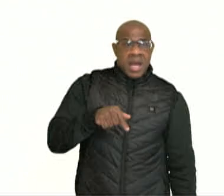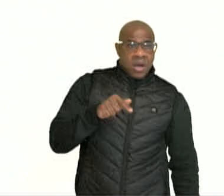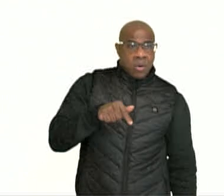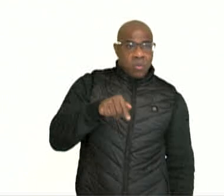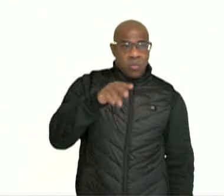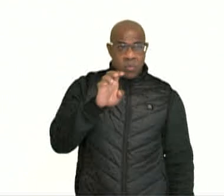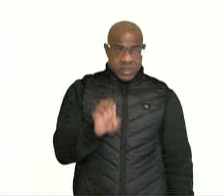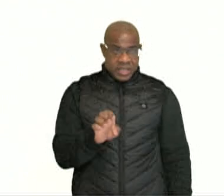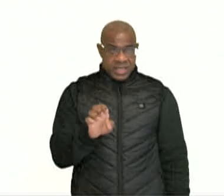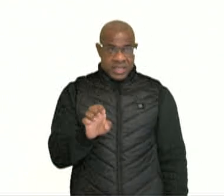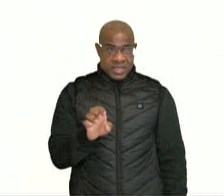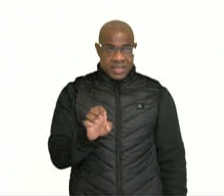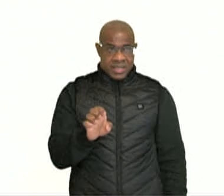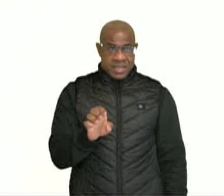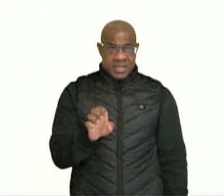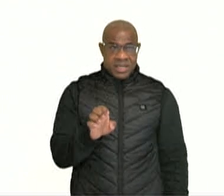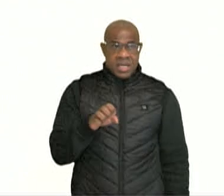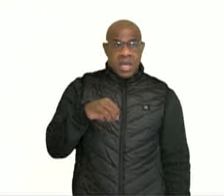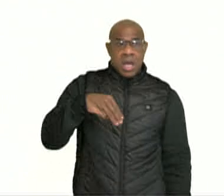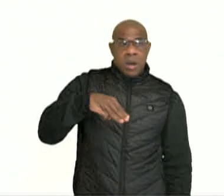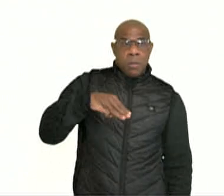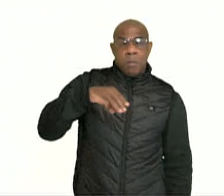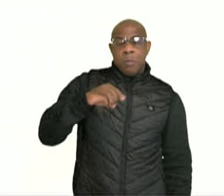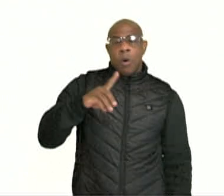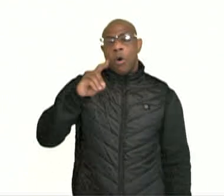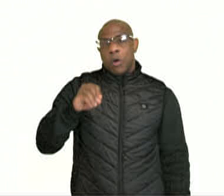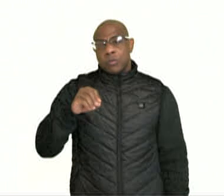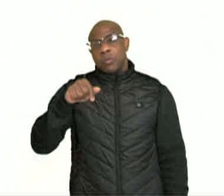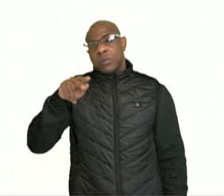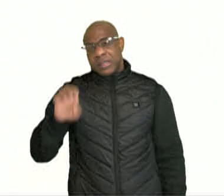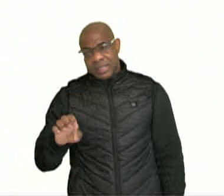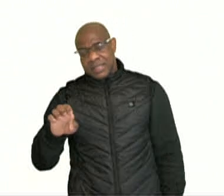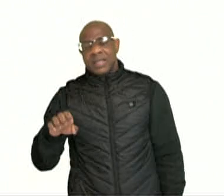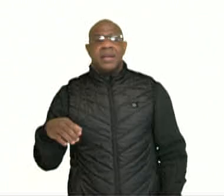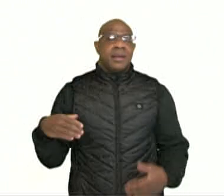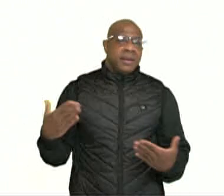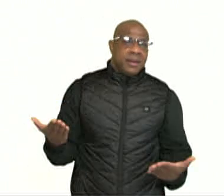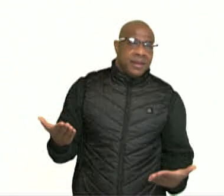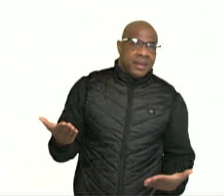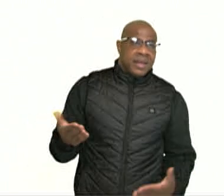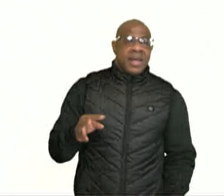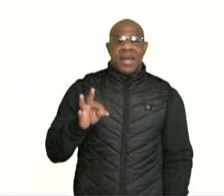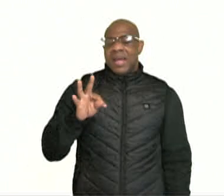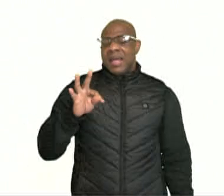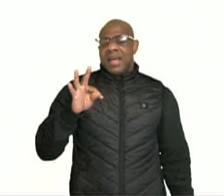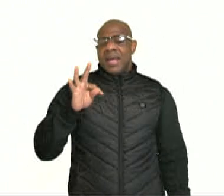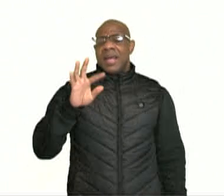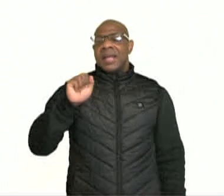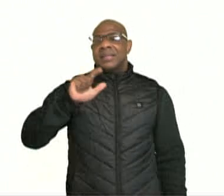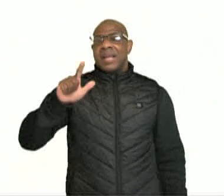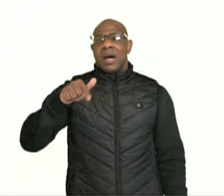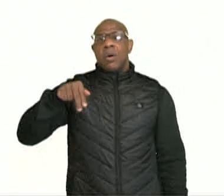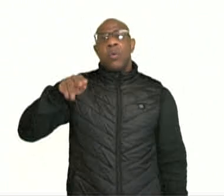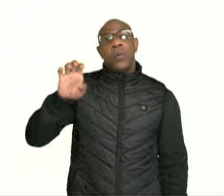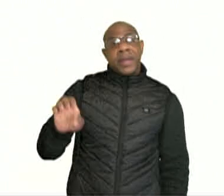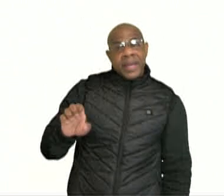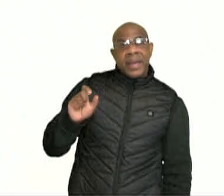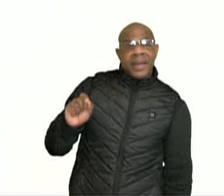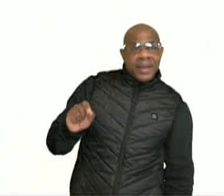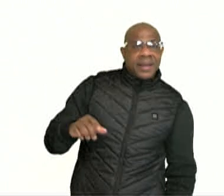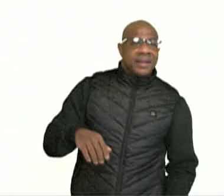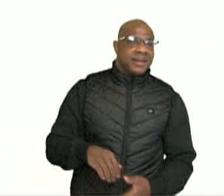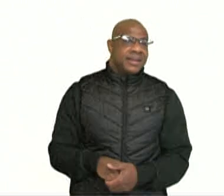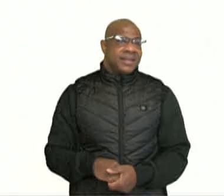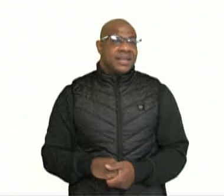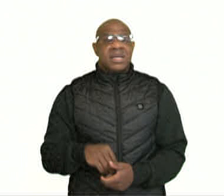tal, tão e quanto. Pode ser, então, tal que, tanto que, tão que. Também o sem que,